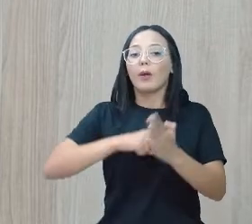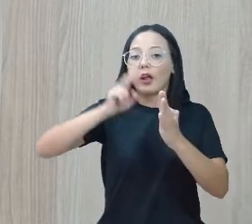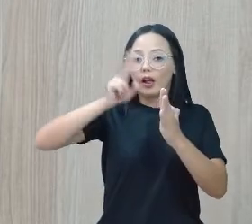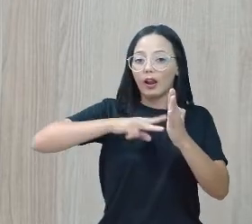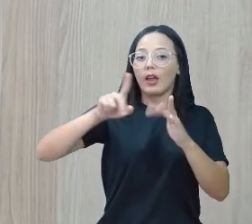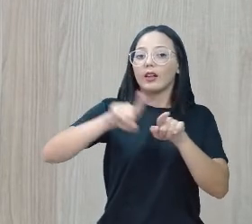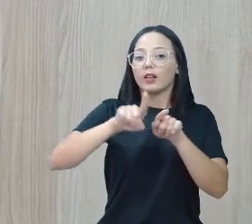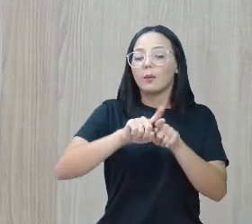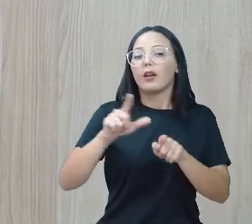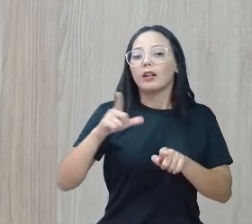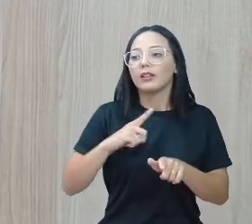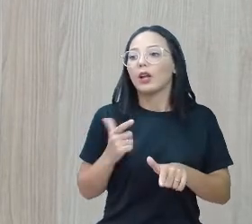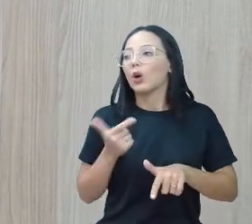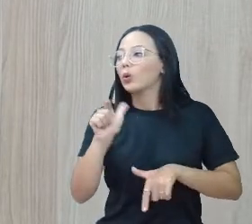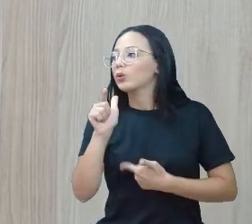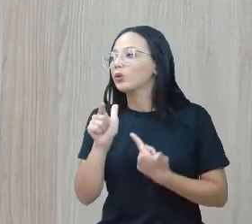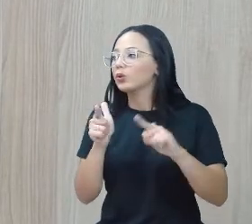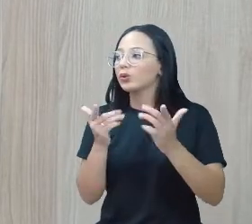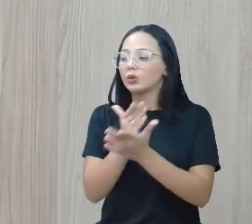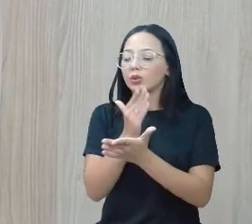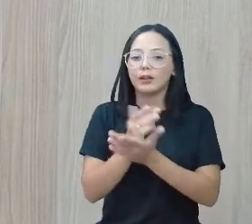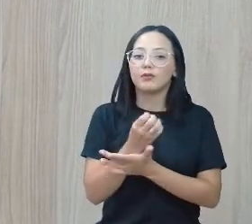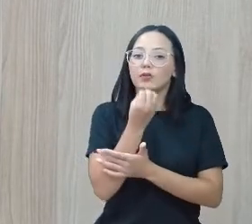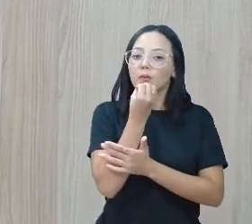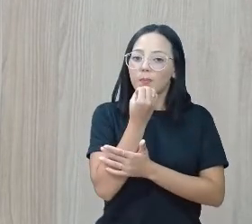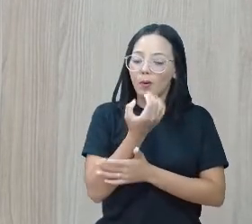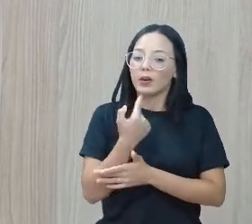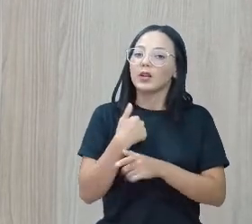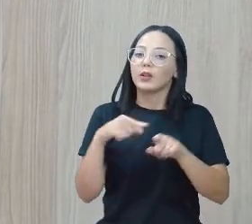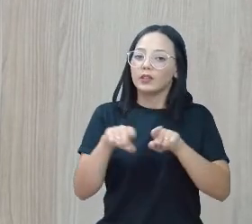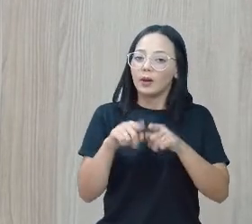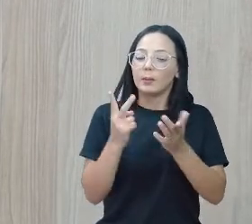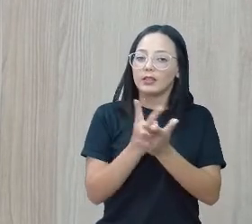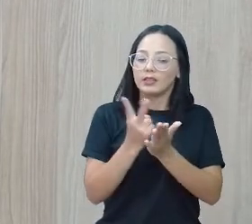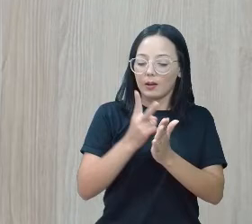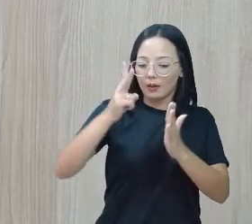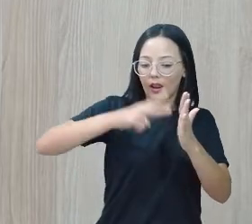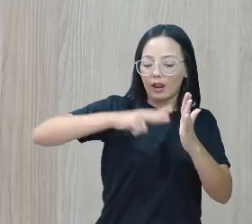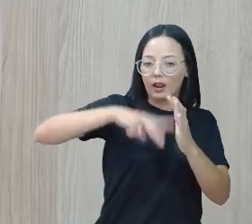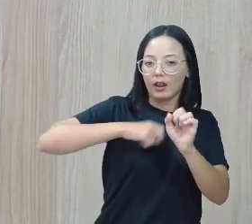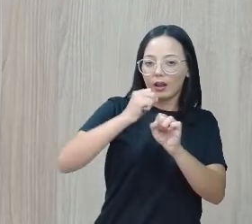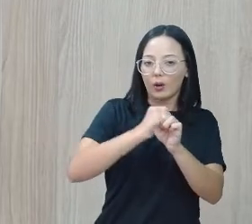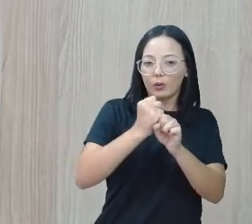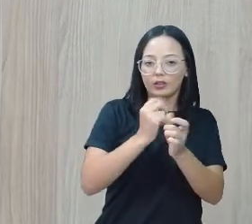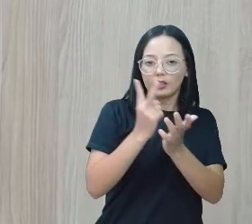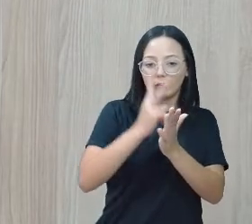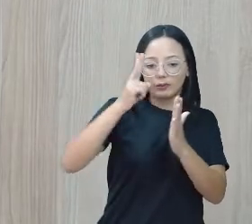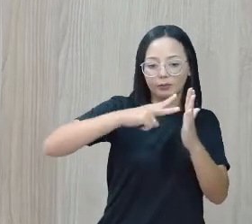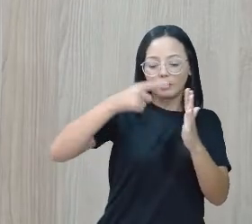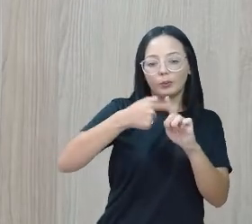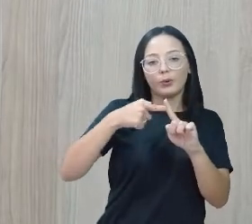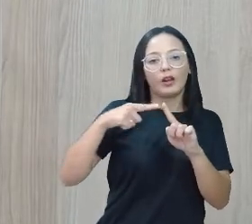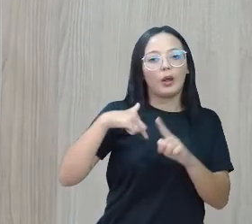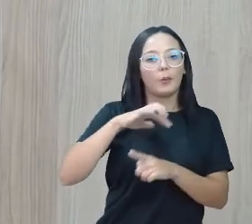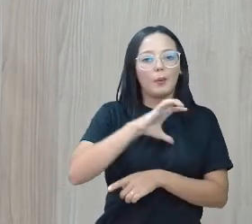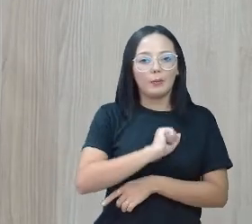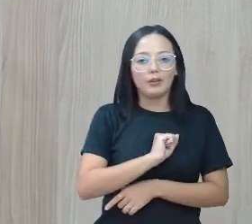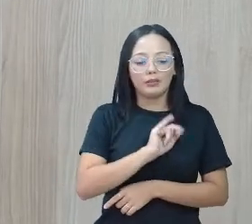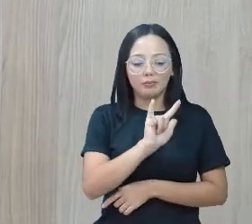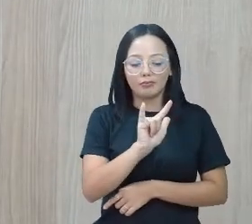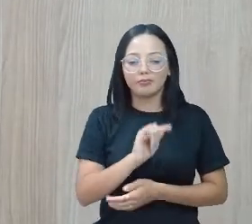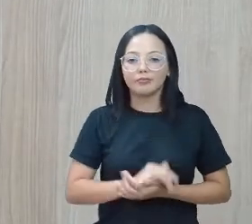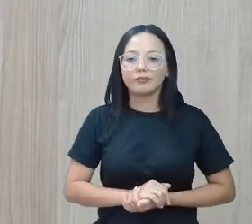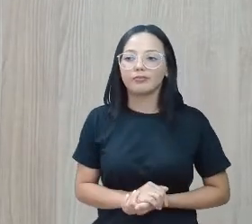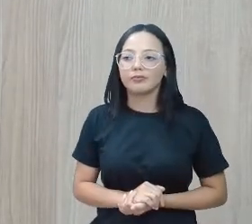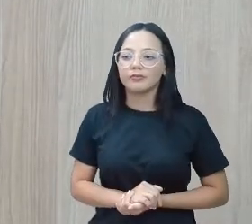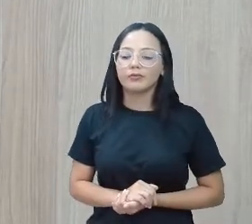ela tem outros livros excelentes, certo? E eu tinha o hábito de reler todo ano de Jane Austen, de tanto que eu amava muito, assim.